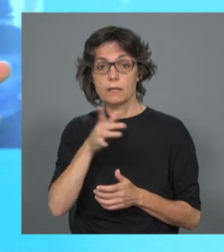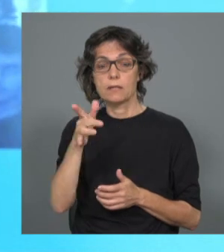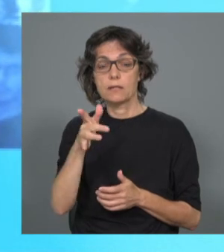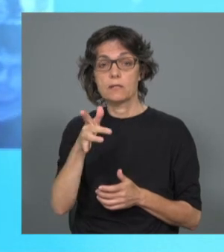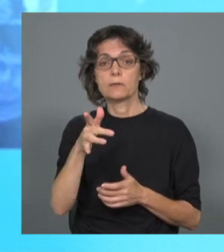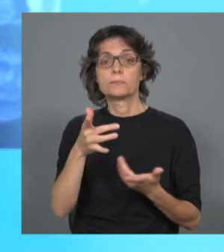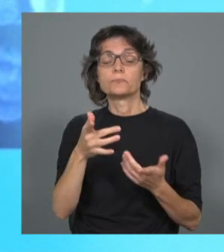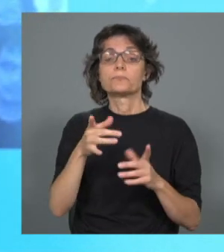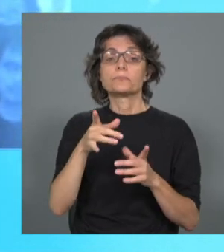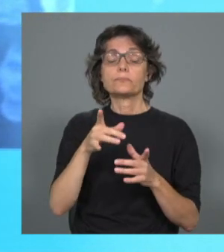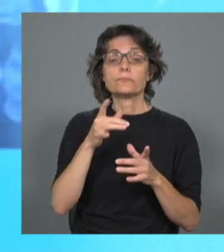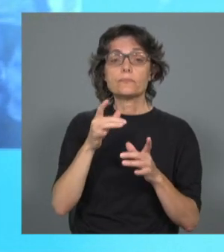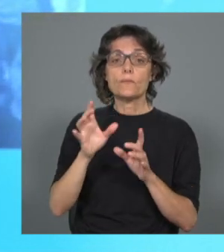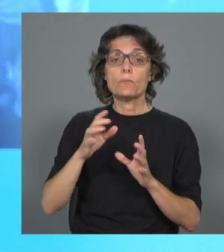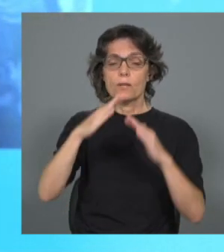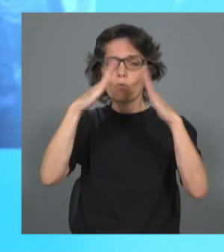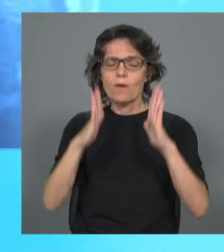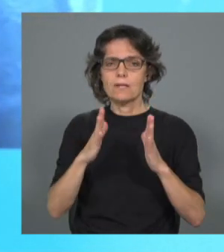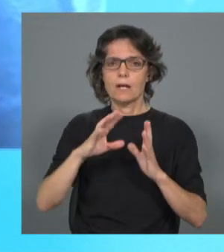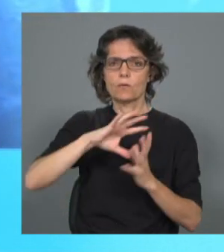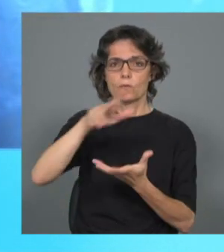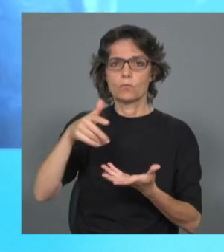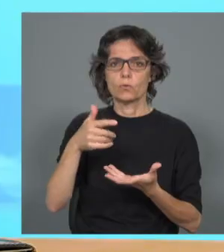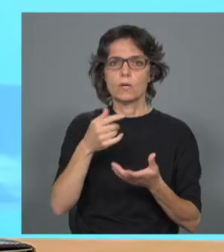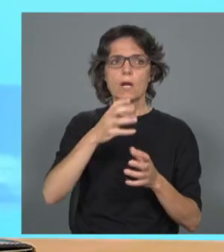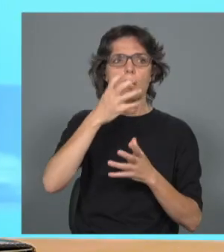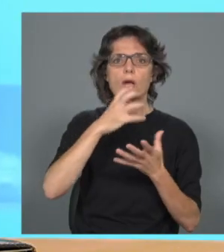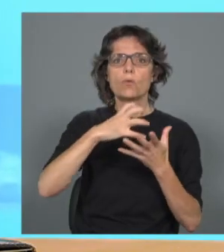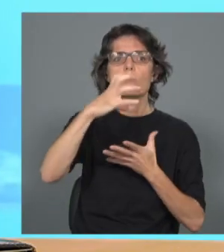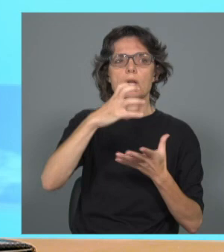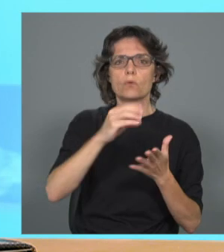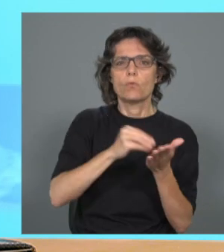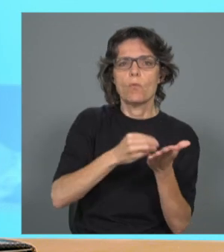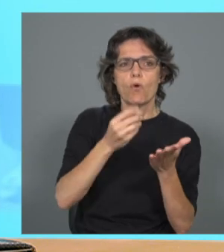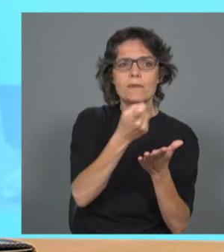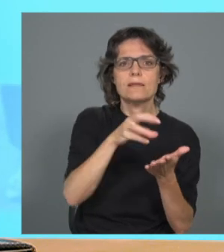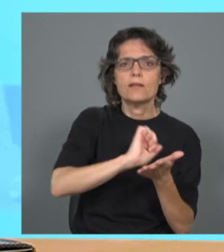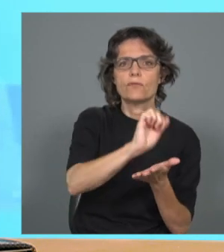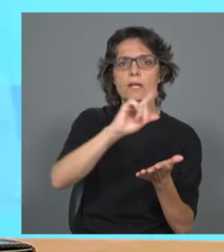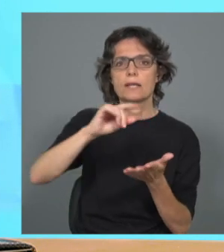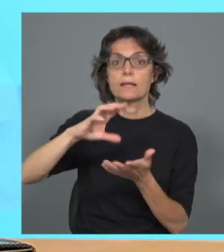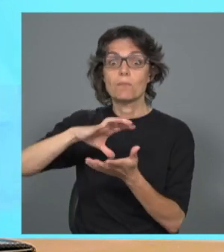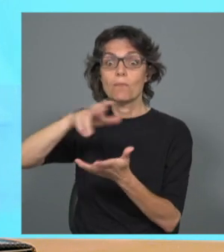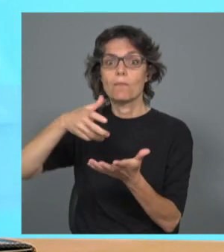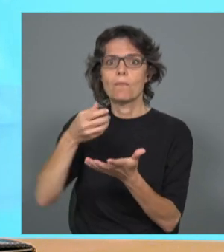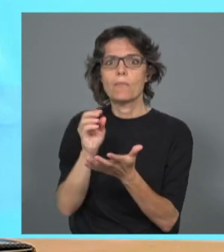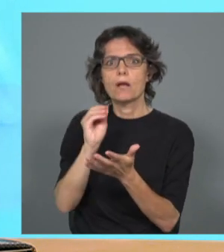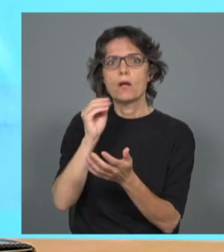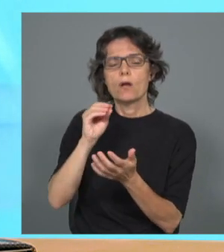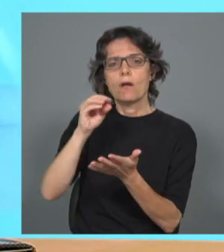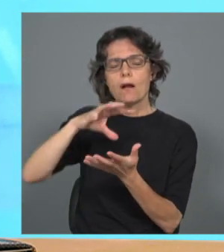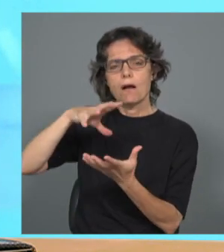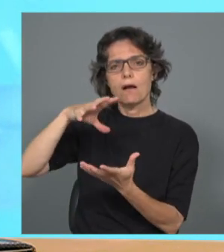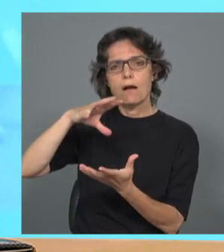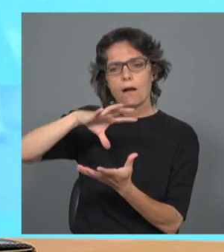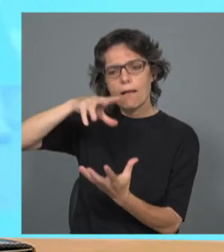o grito dos pobres e o grito da terra. E o grito da terra, exato. Mas também, e é importante que se sublinhe isto, também com um modo de ser.